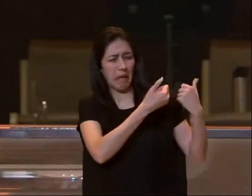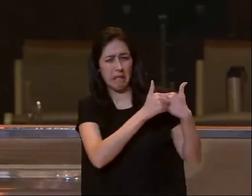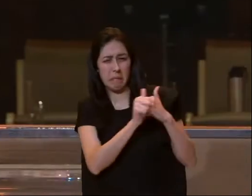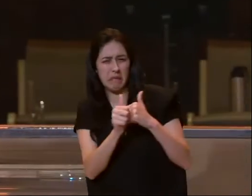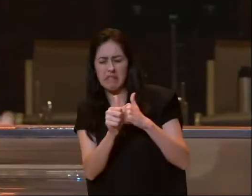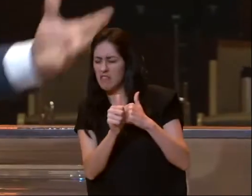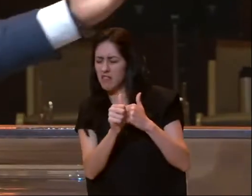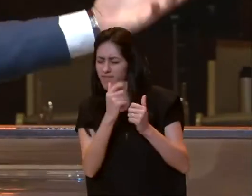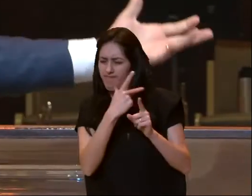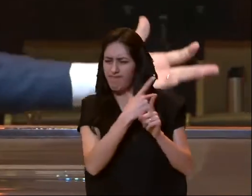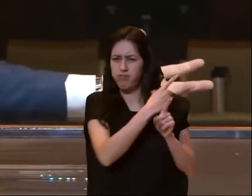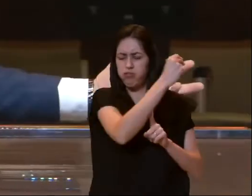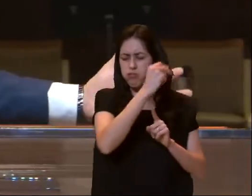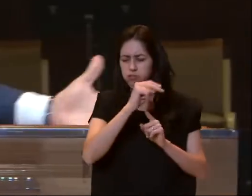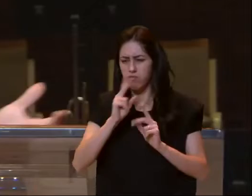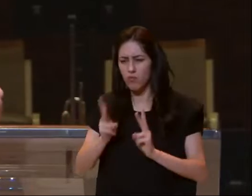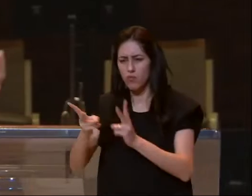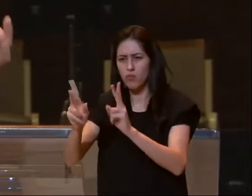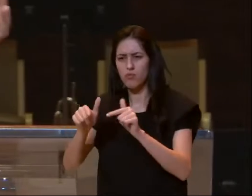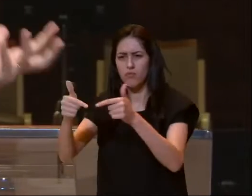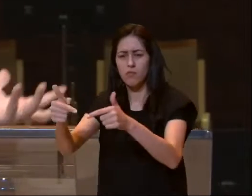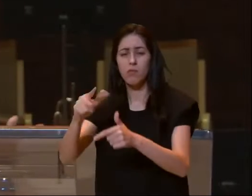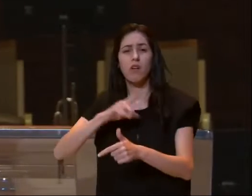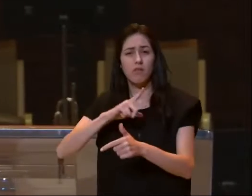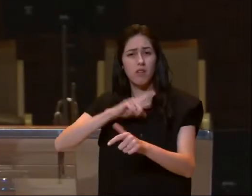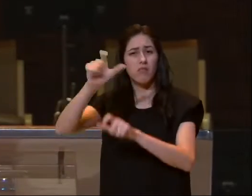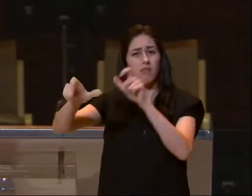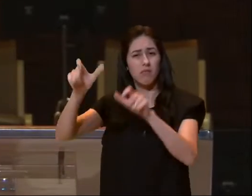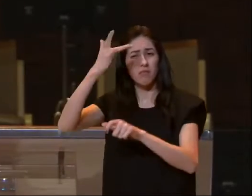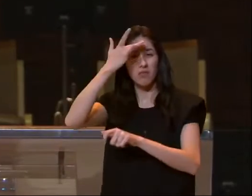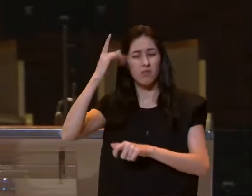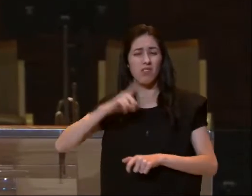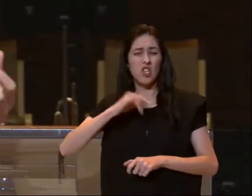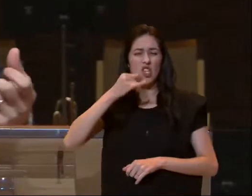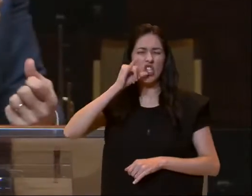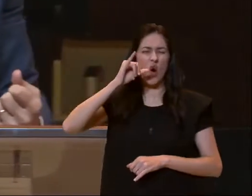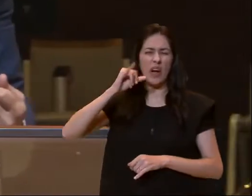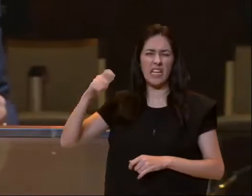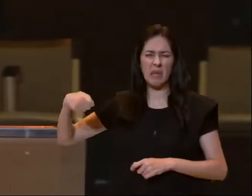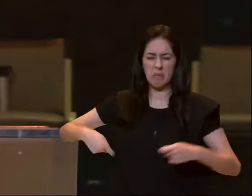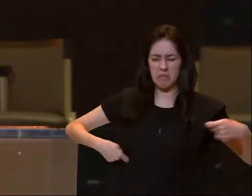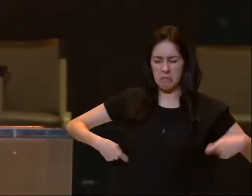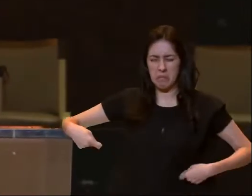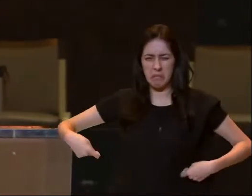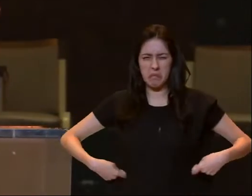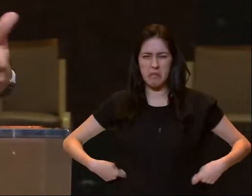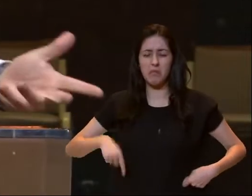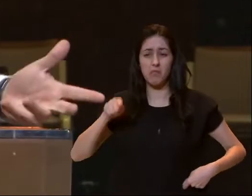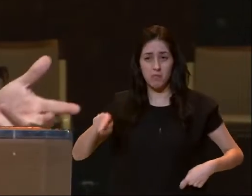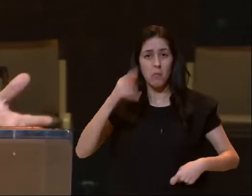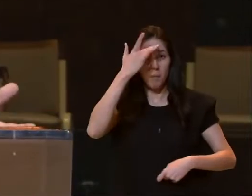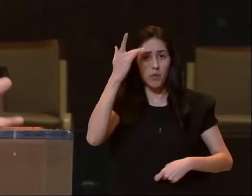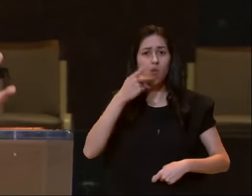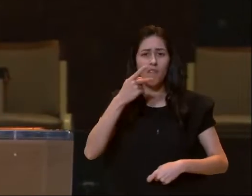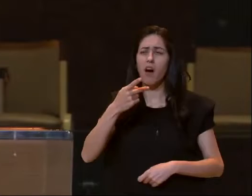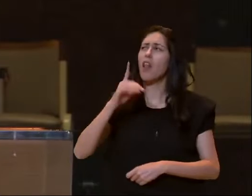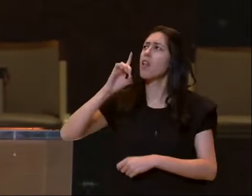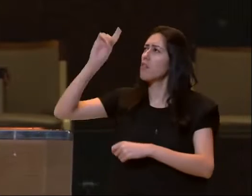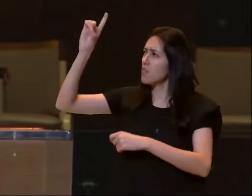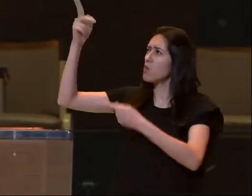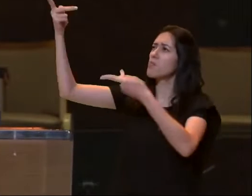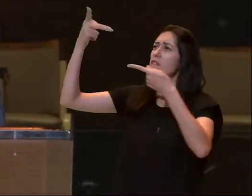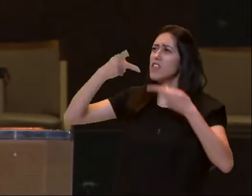Gente que levava choque e dava risada, falou: Deus me visitou. Gente que, no meio da escassez de comida,